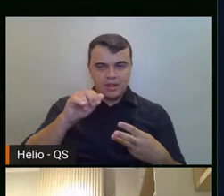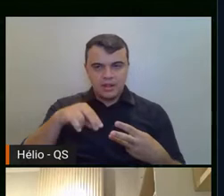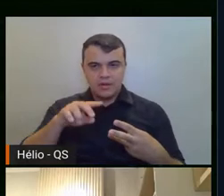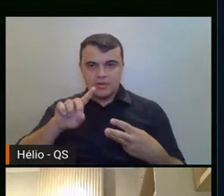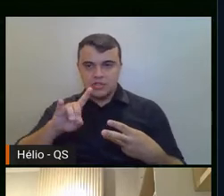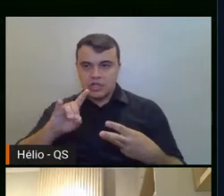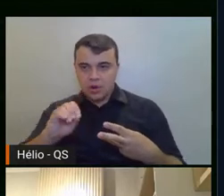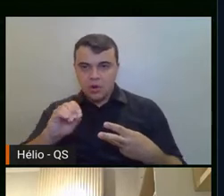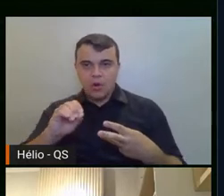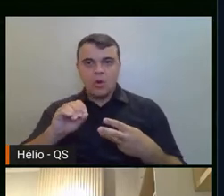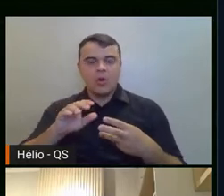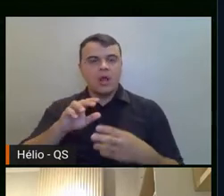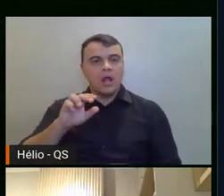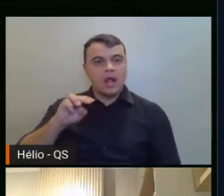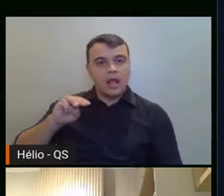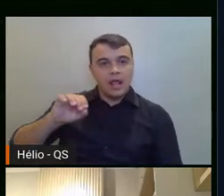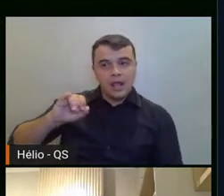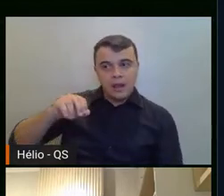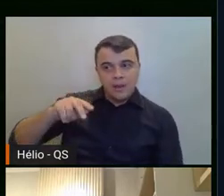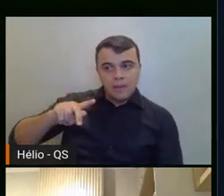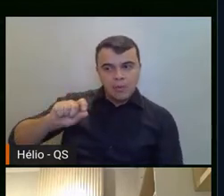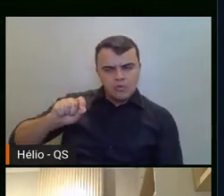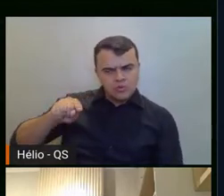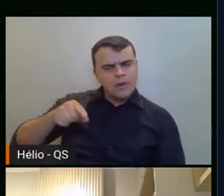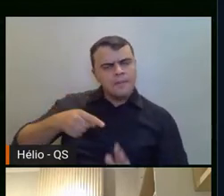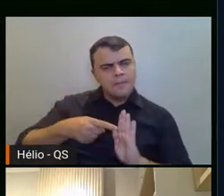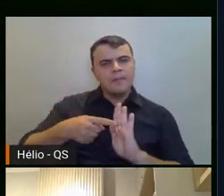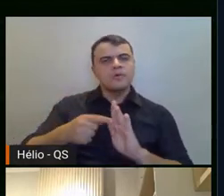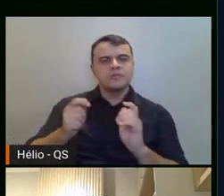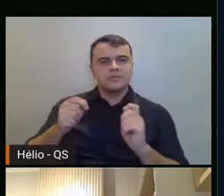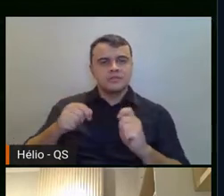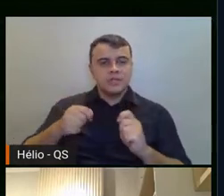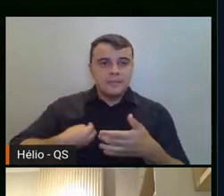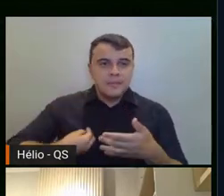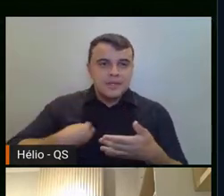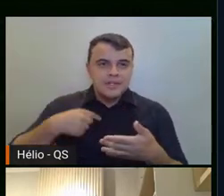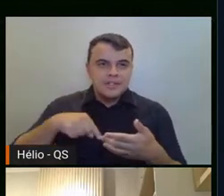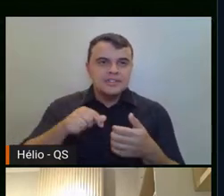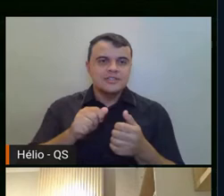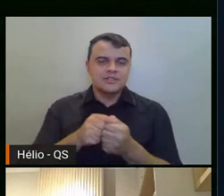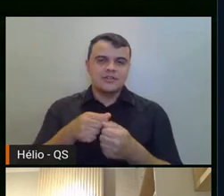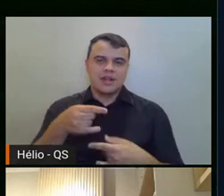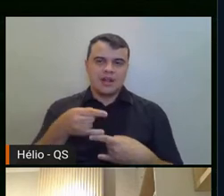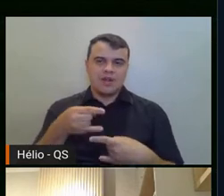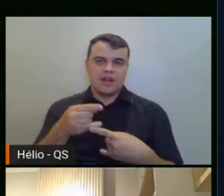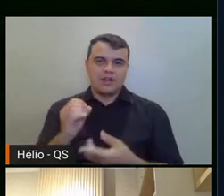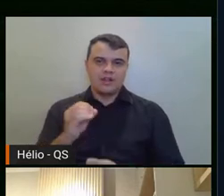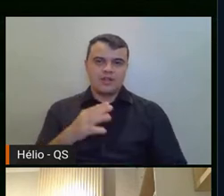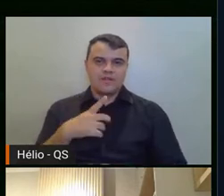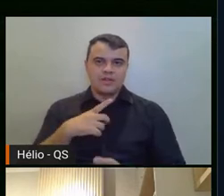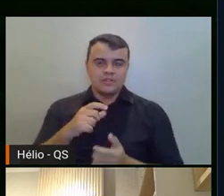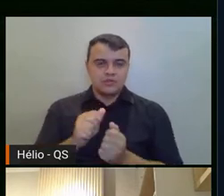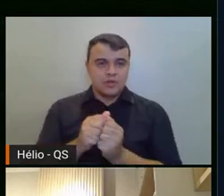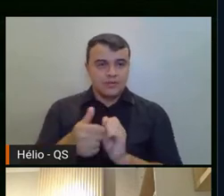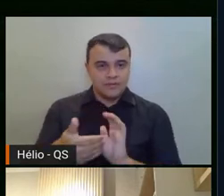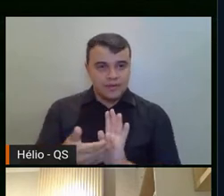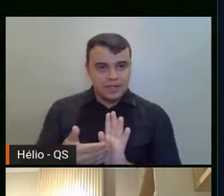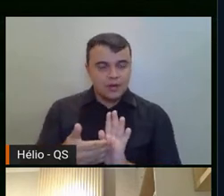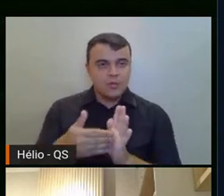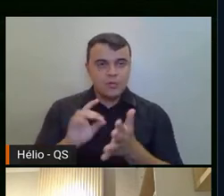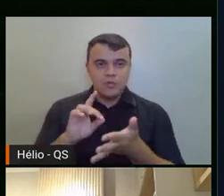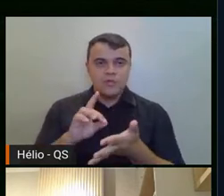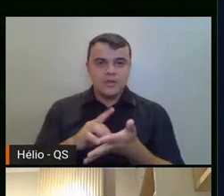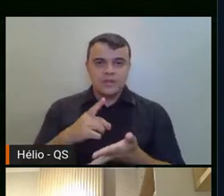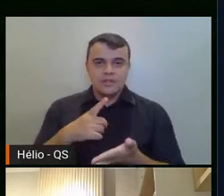marca impulso para mostrar que vocês estavam marcando presença aqui né nessa aula inaugural que estavam aqui até o final que realmente